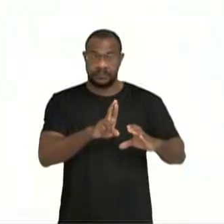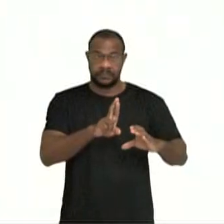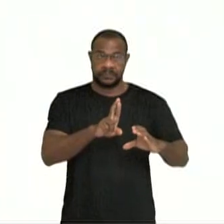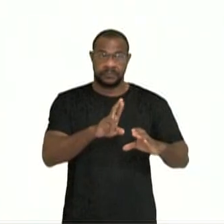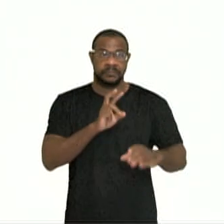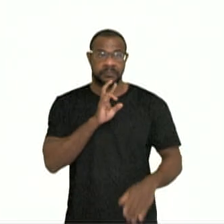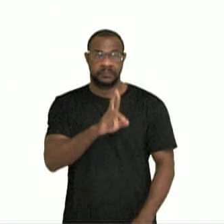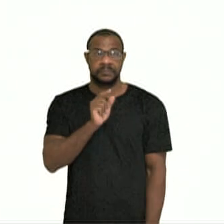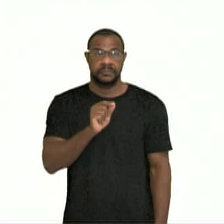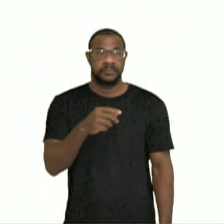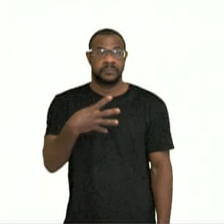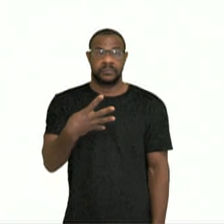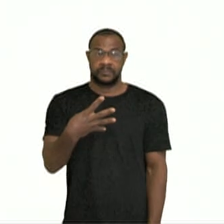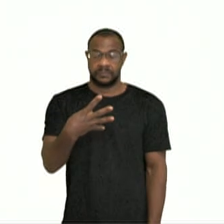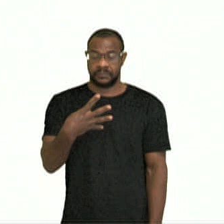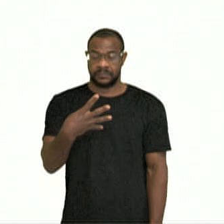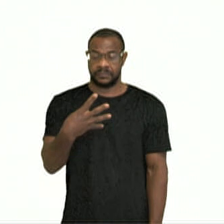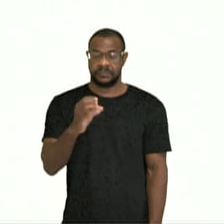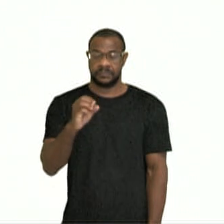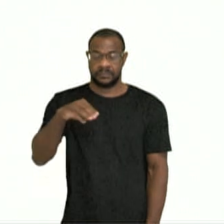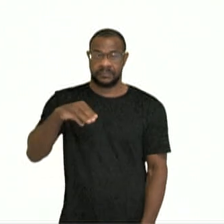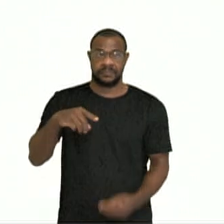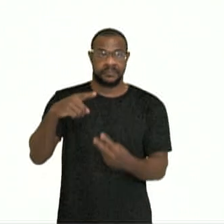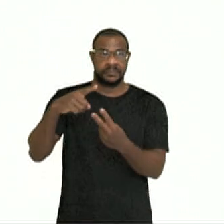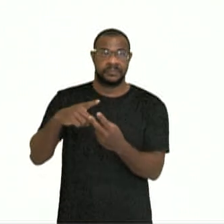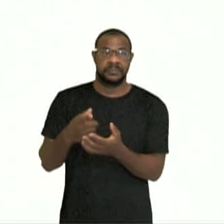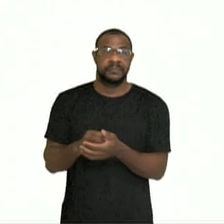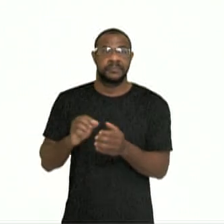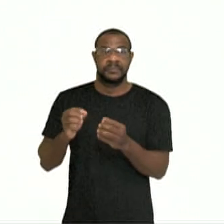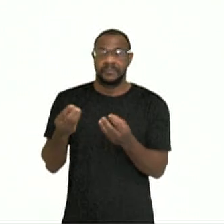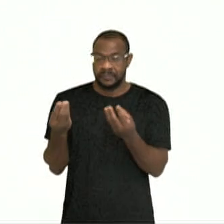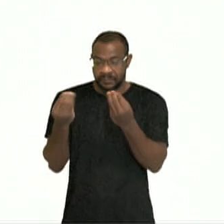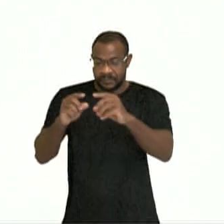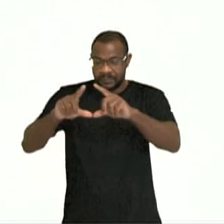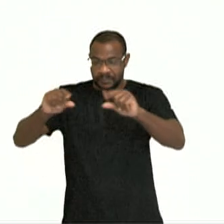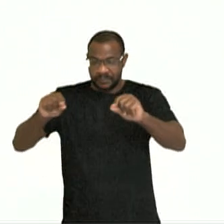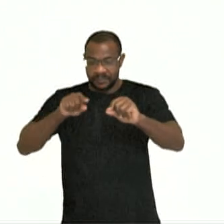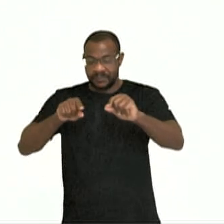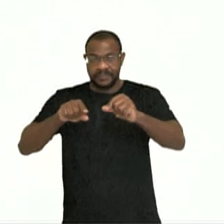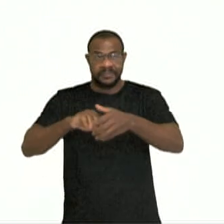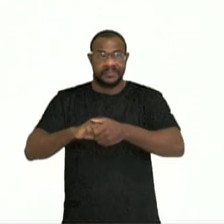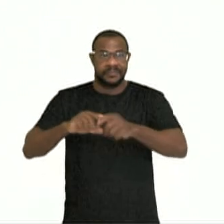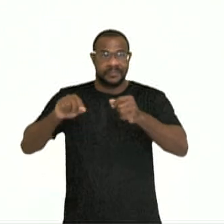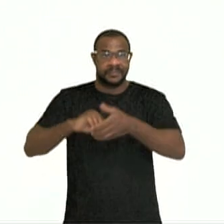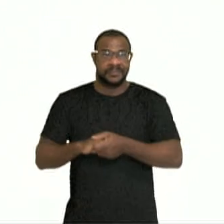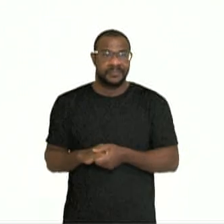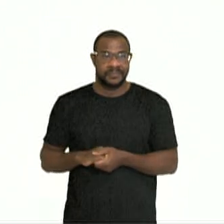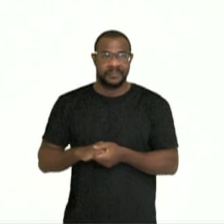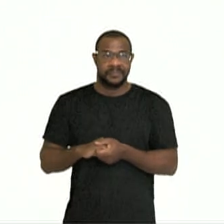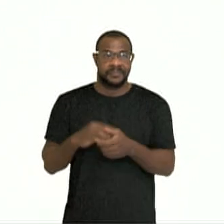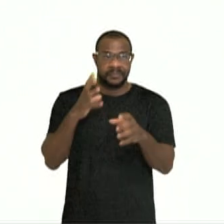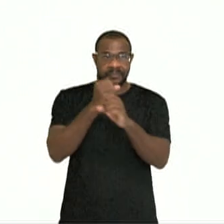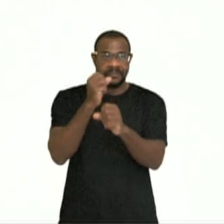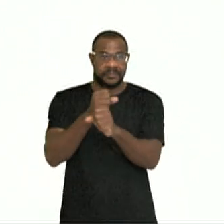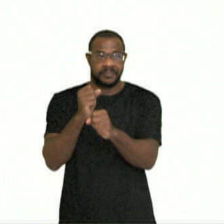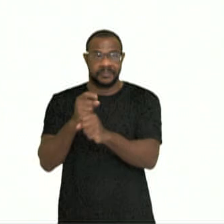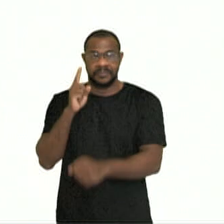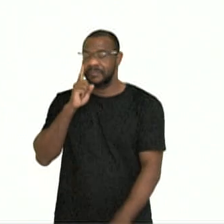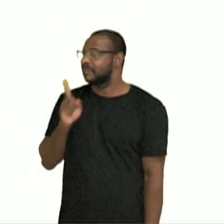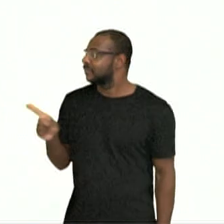O raio 4 centímetros. Aplicando aqui na fórmula, 4 ao quadrado 16 vezes 4, 64